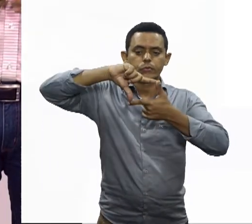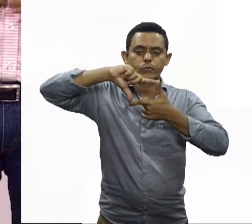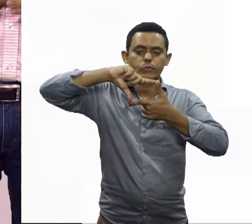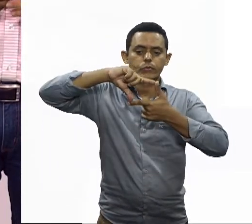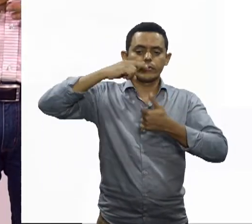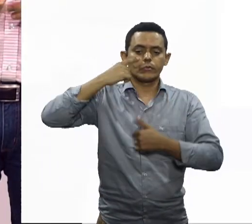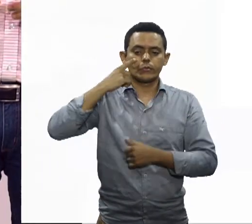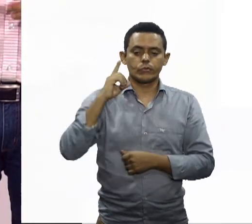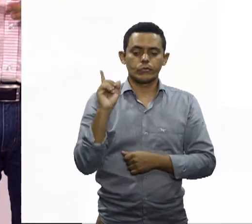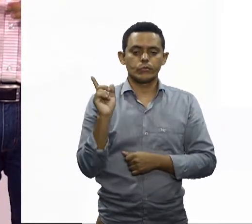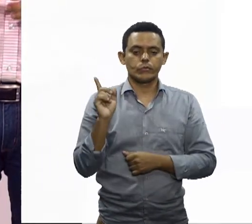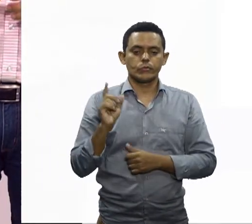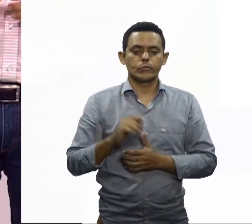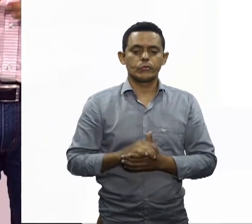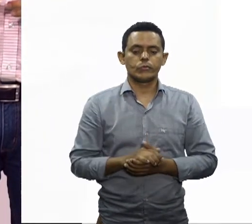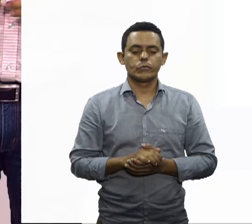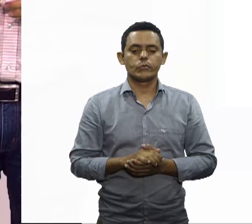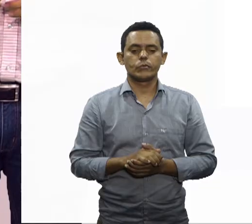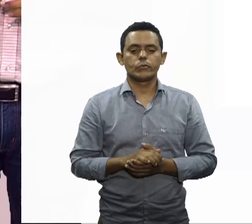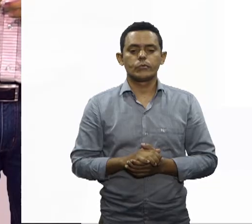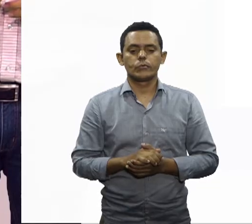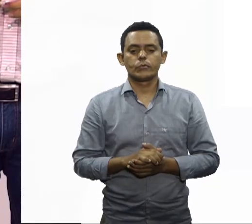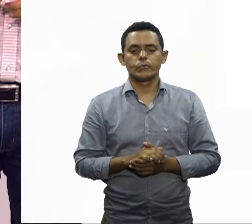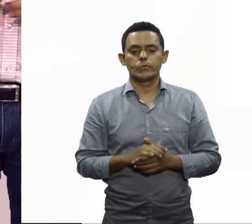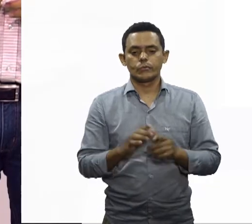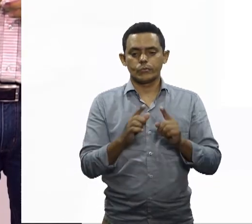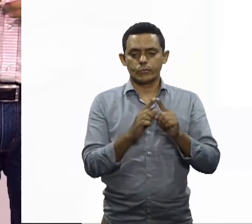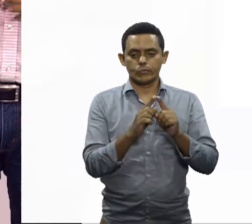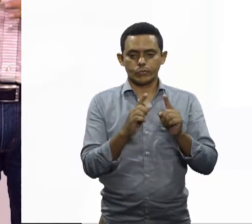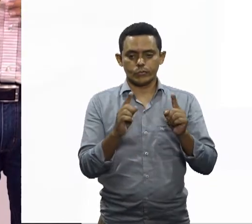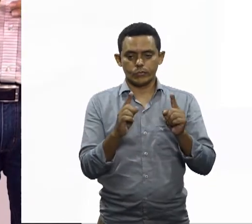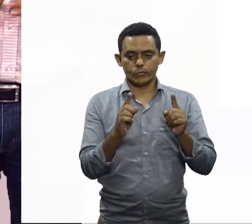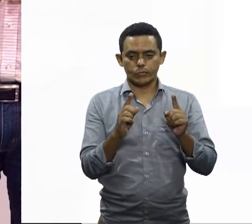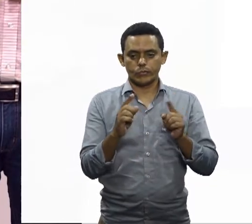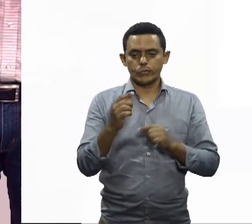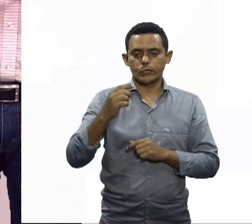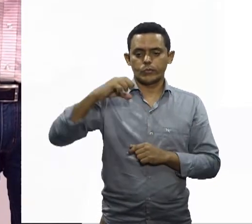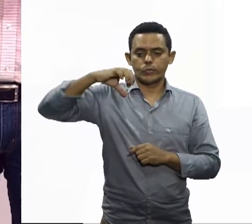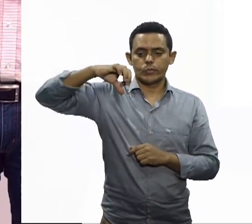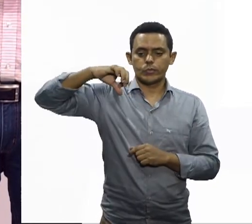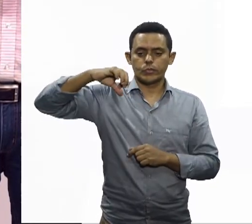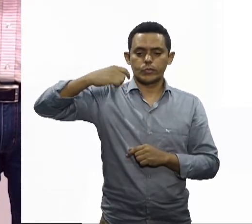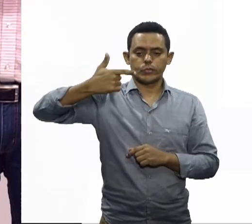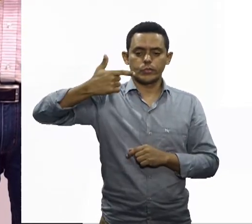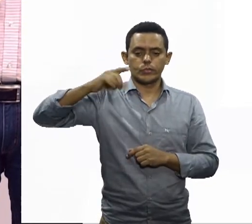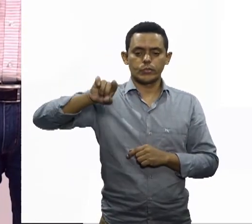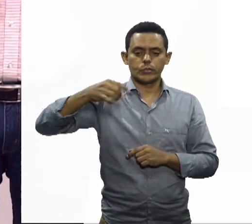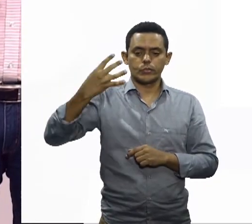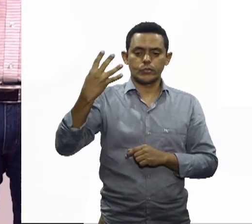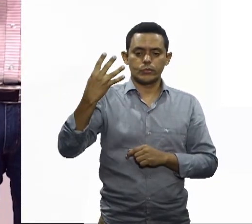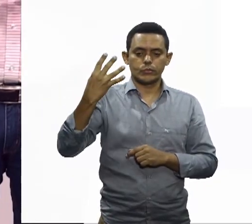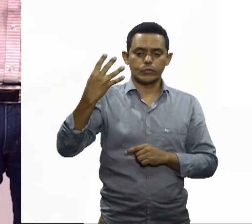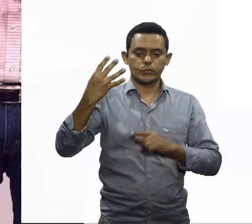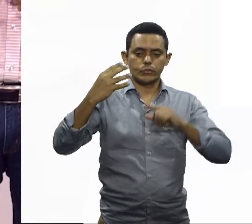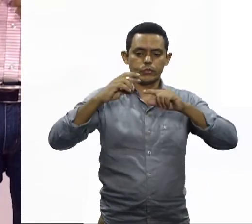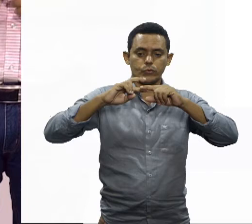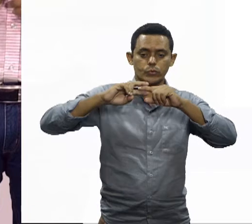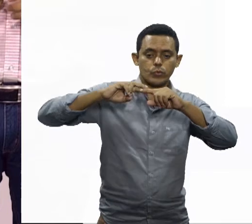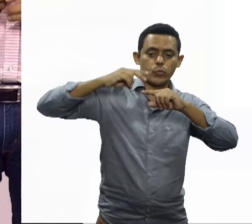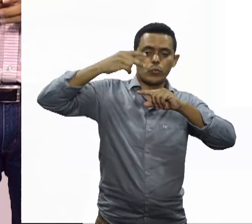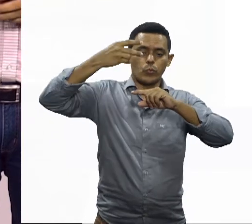o comprimento dessa praça é de 92,4 metros. Então, seu lado oposto, que é o que está logo